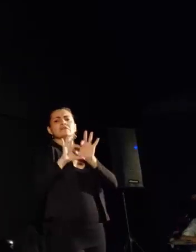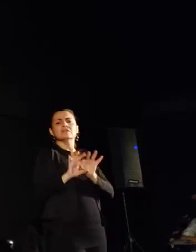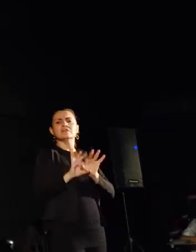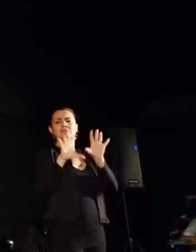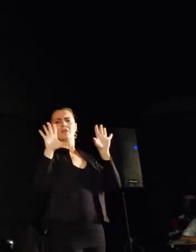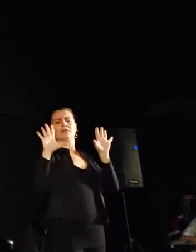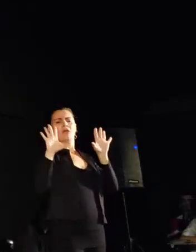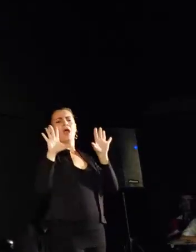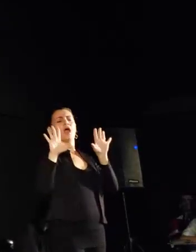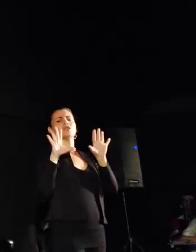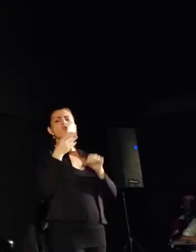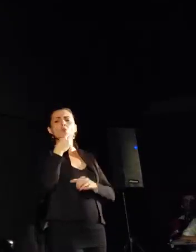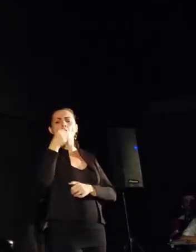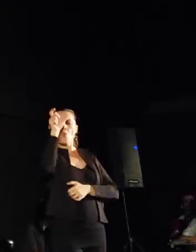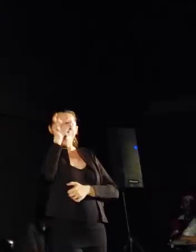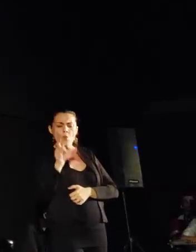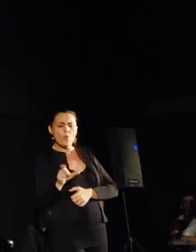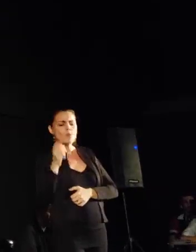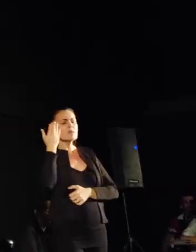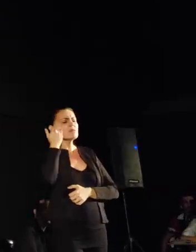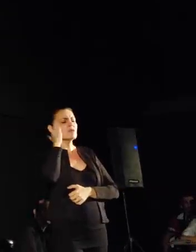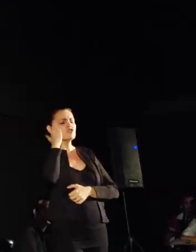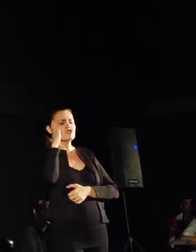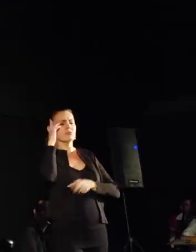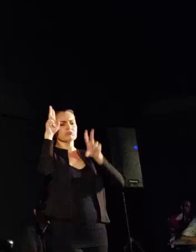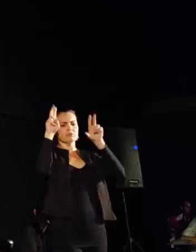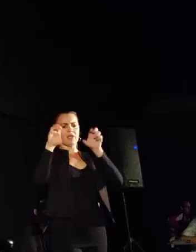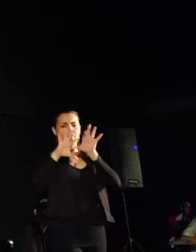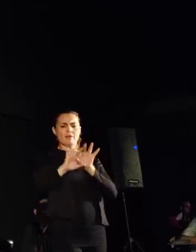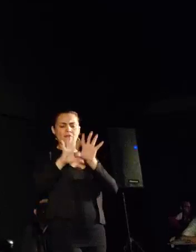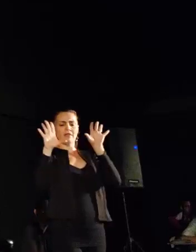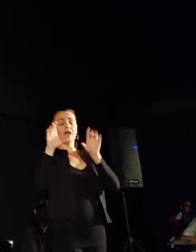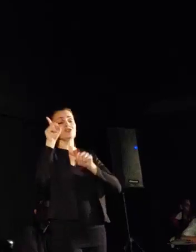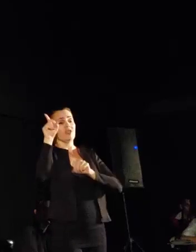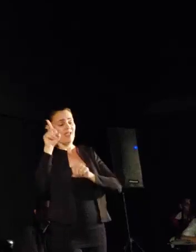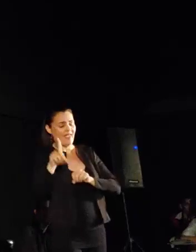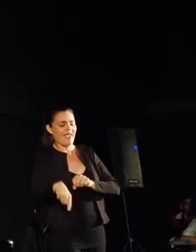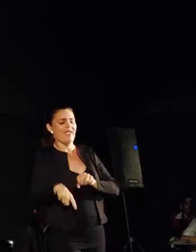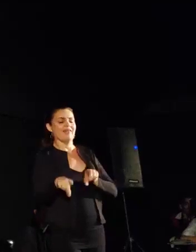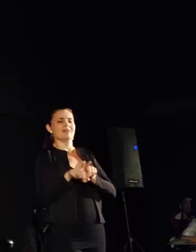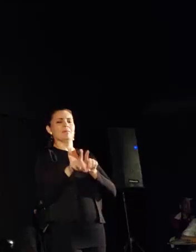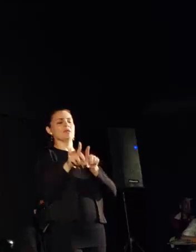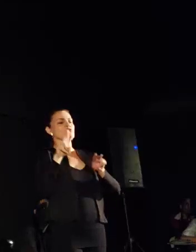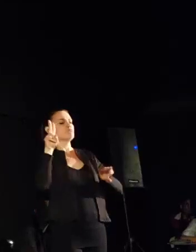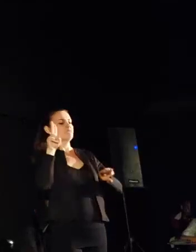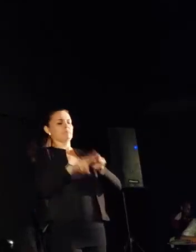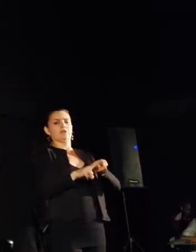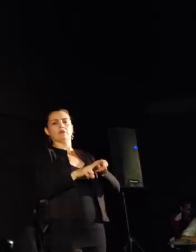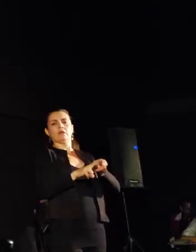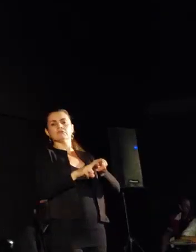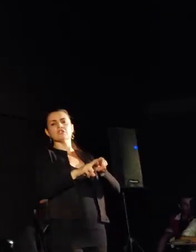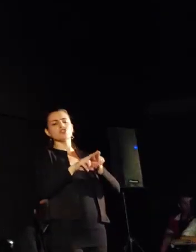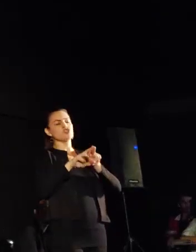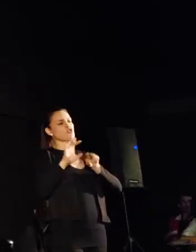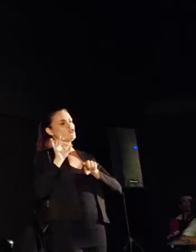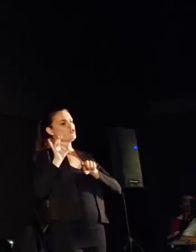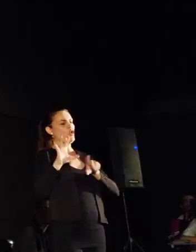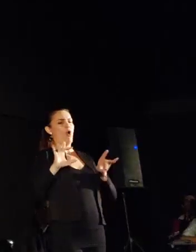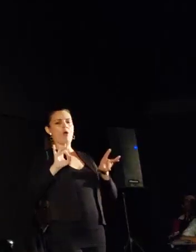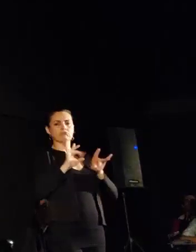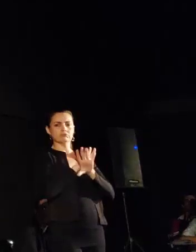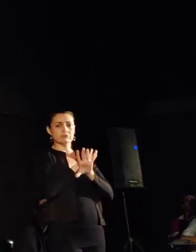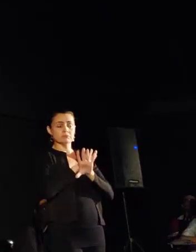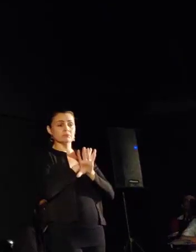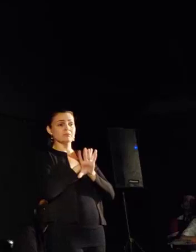por liberdade? Liberdade é liberdade de prender. Ponto. O resto